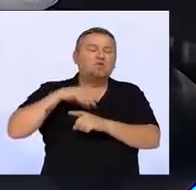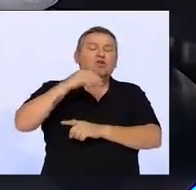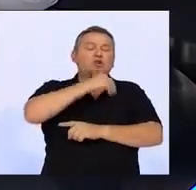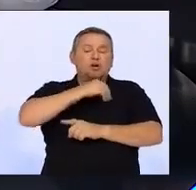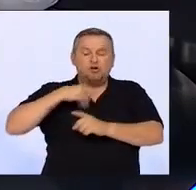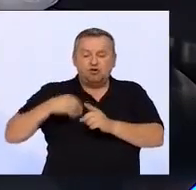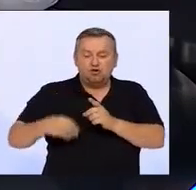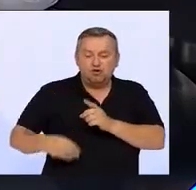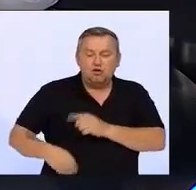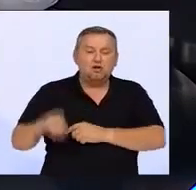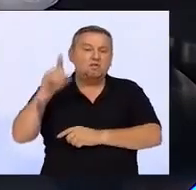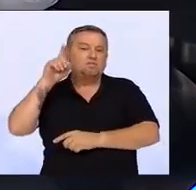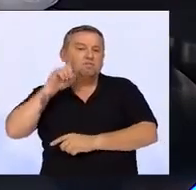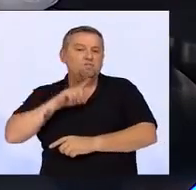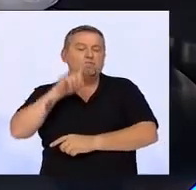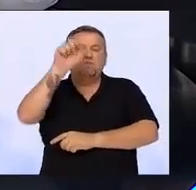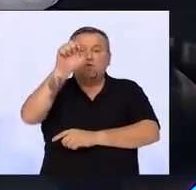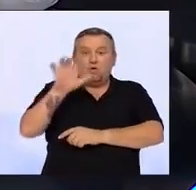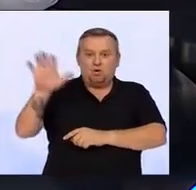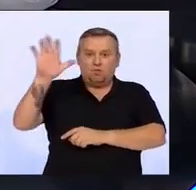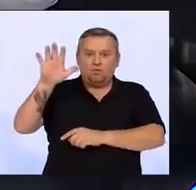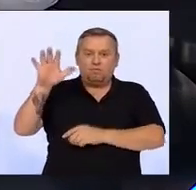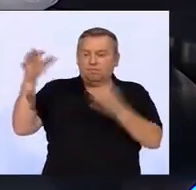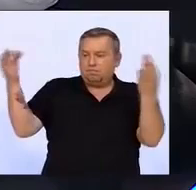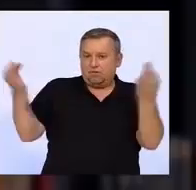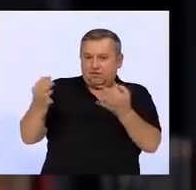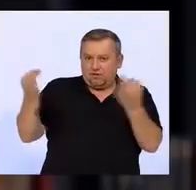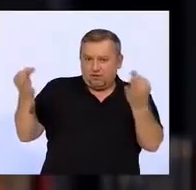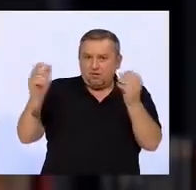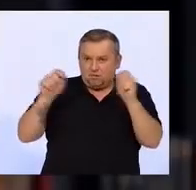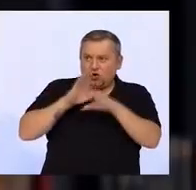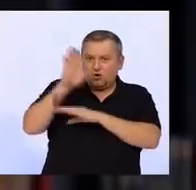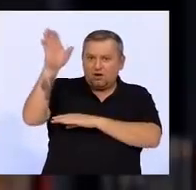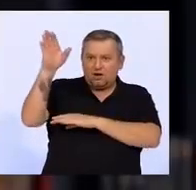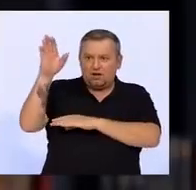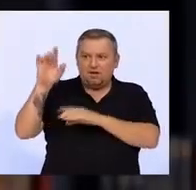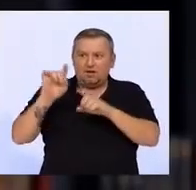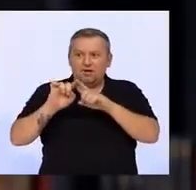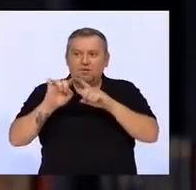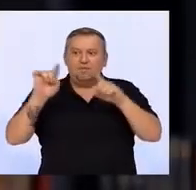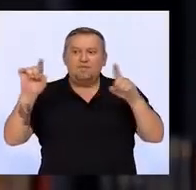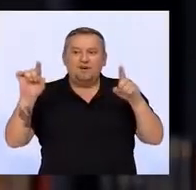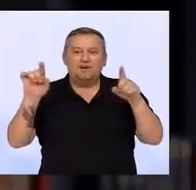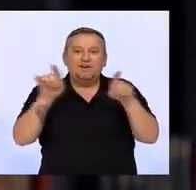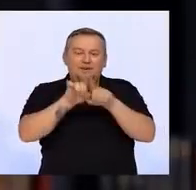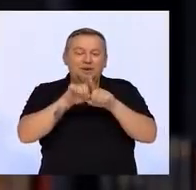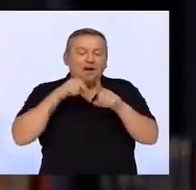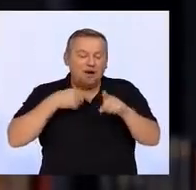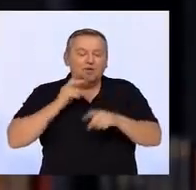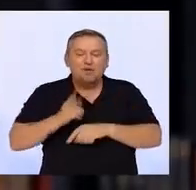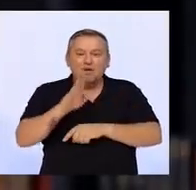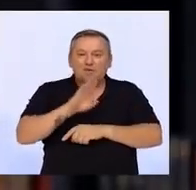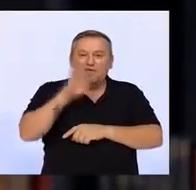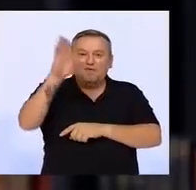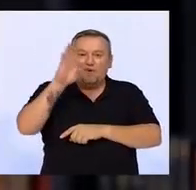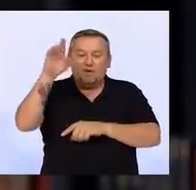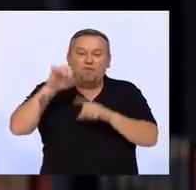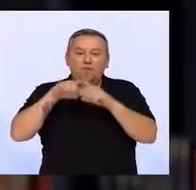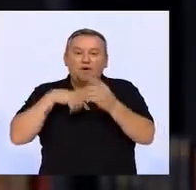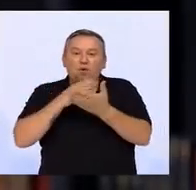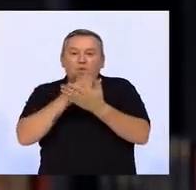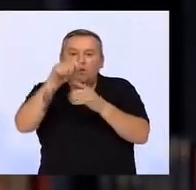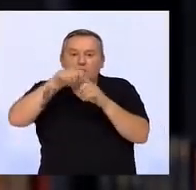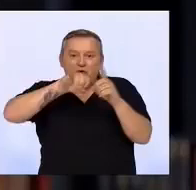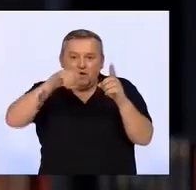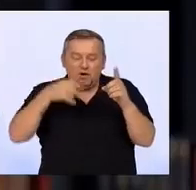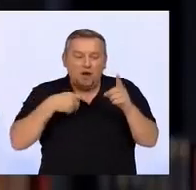da Europa, são programações excelentes, podem ir lá, é grátis. E eu vou sempre lá. No começo do ano, eu